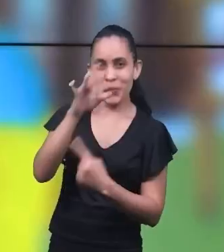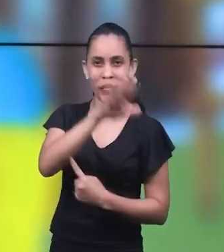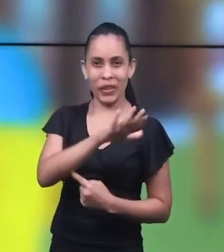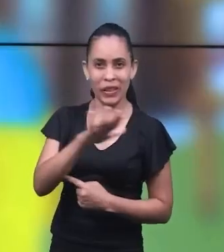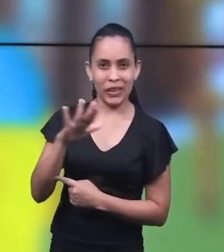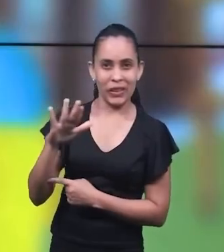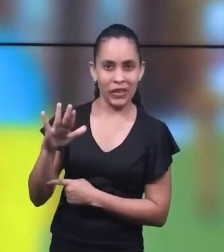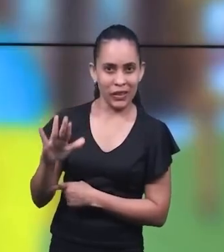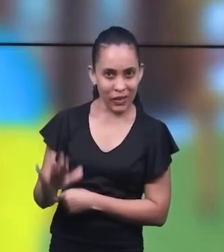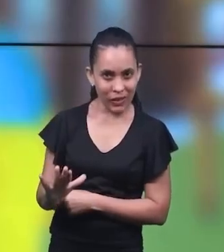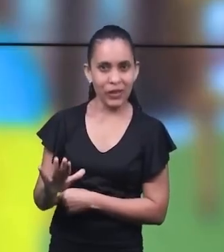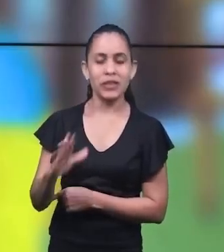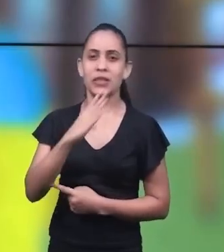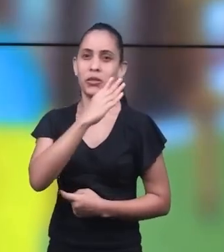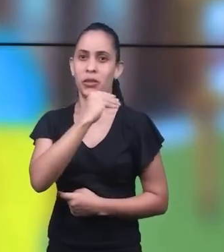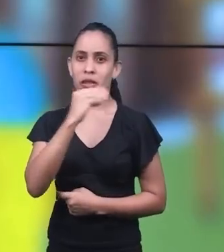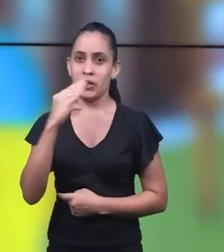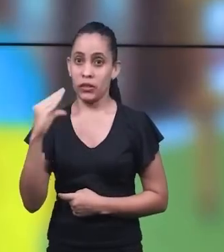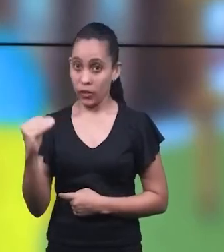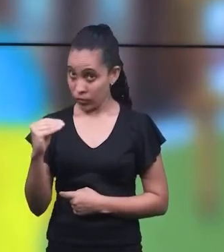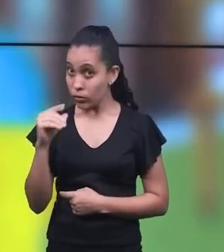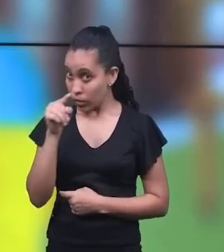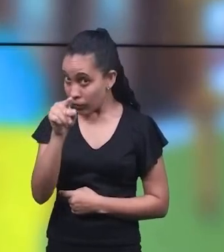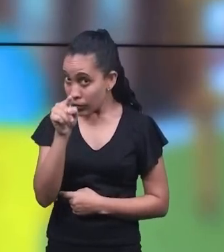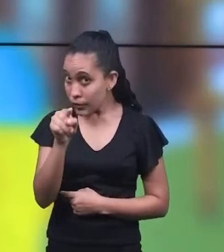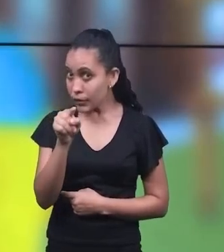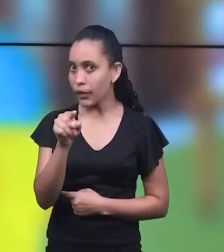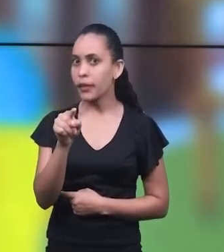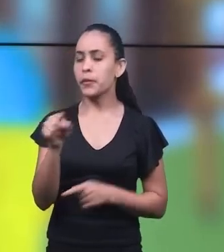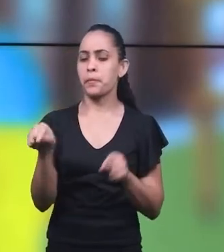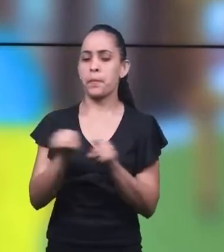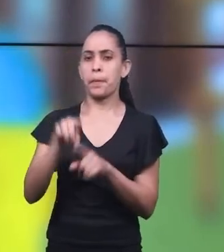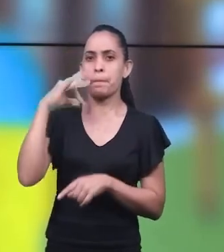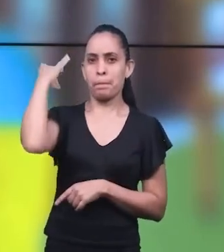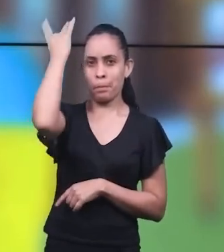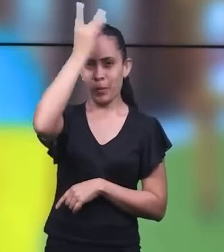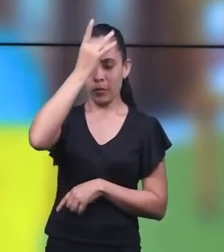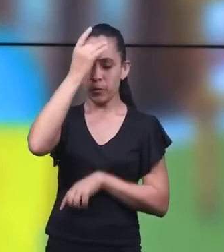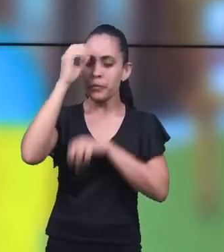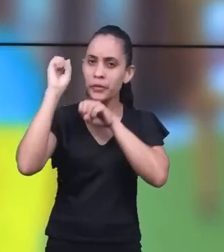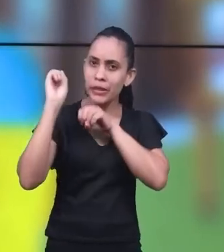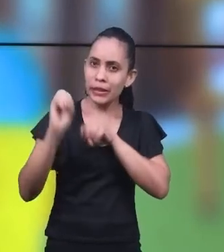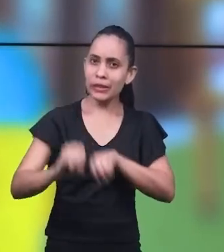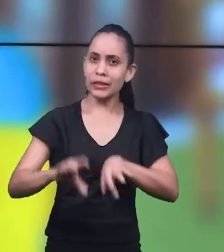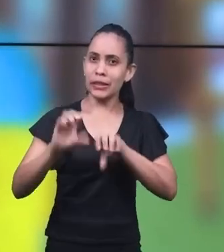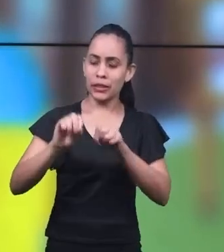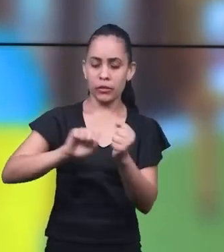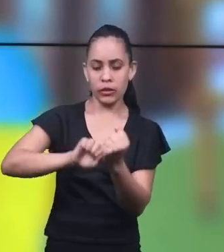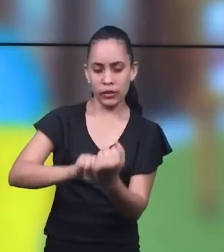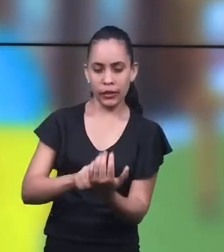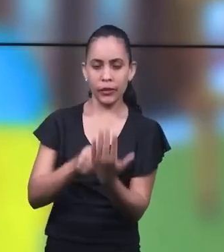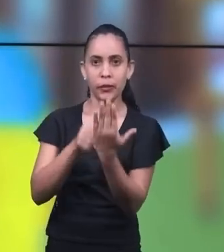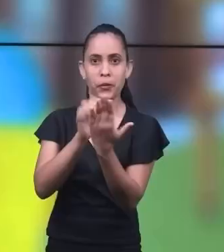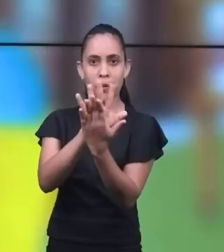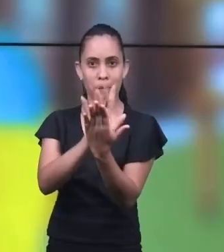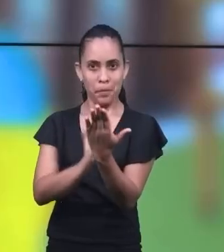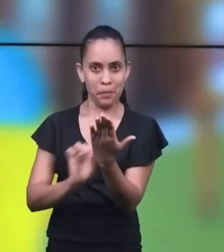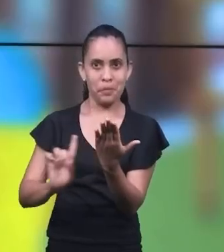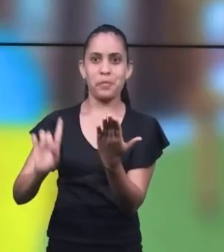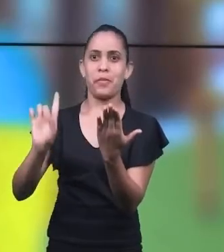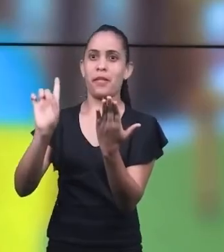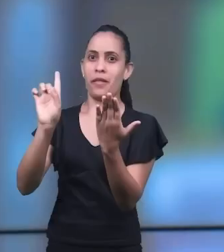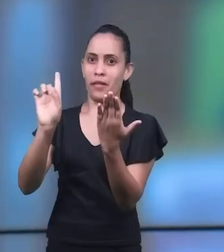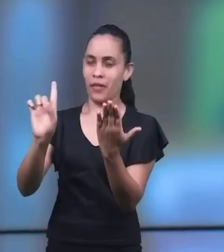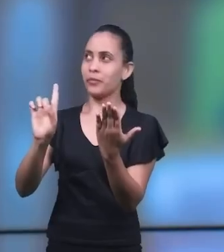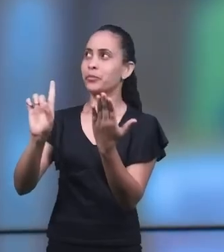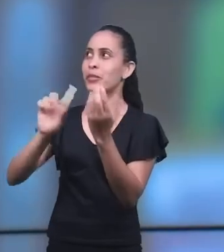crianças, intermediários, sobre você, adolescente, e é o Espírito Santo que tem nos ensinado os mistérios do Reino